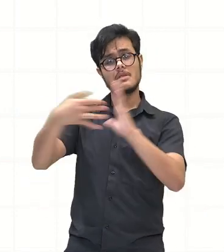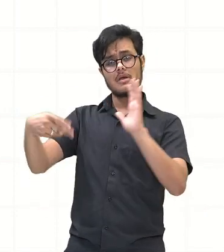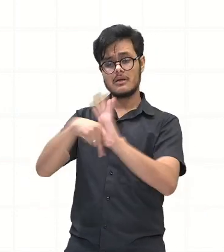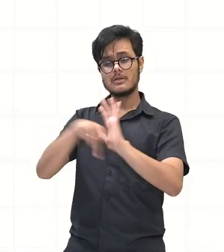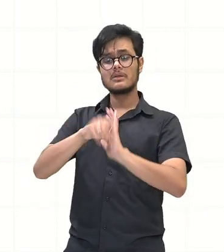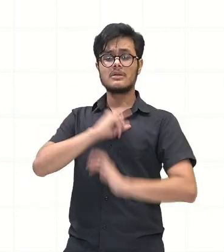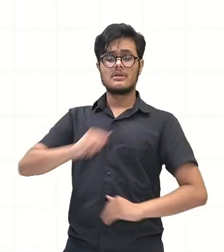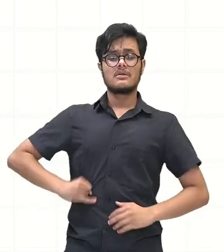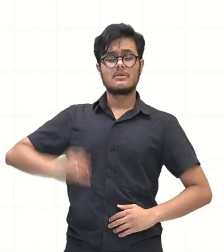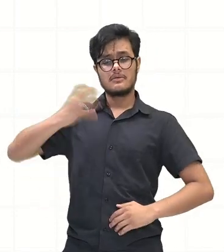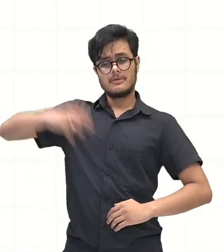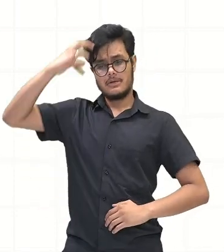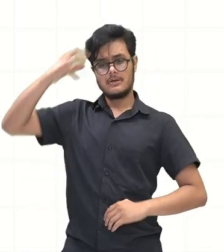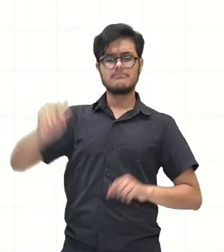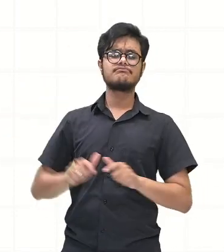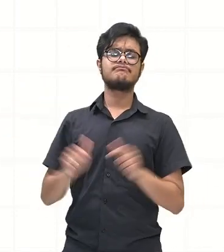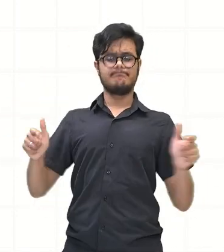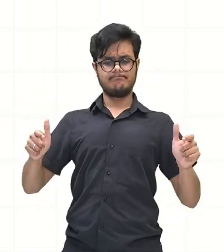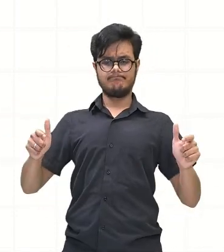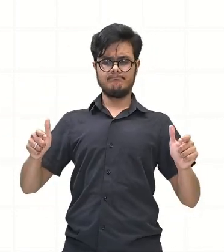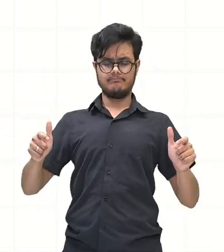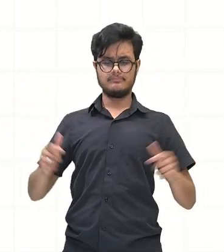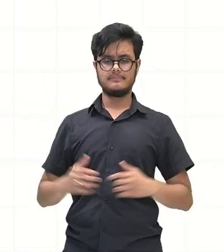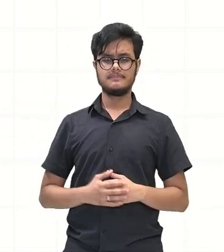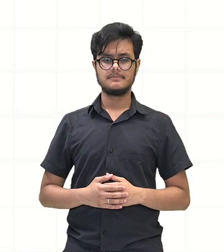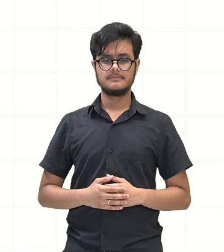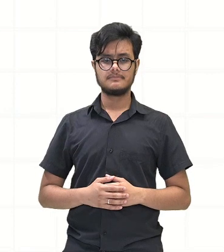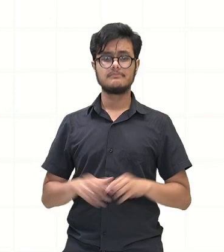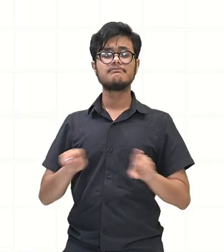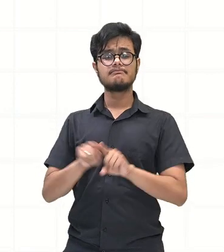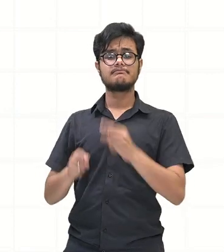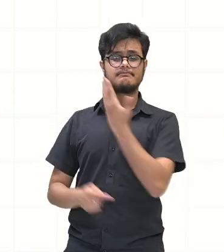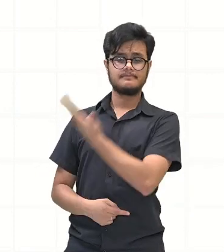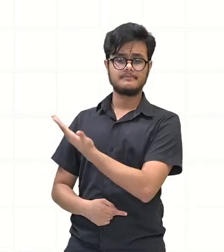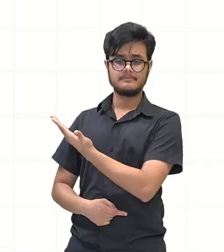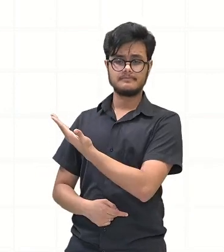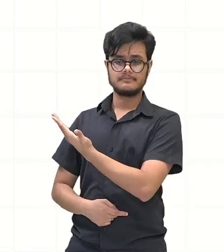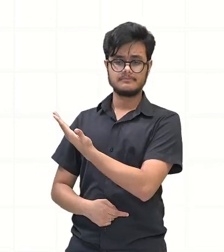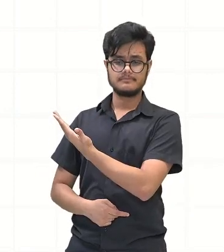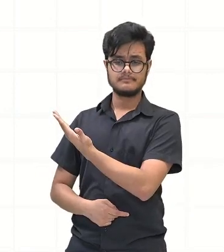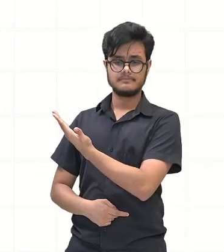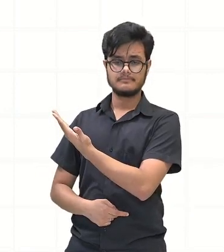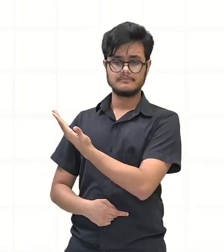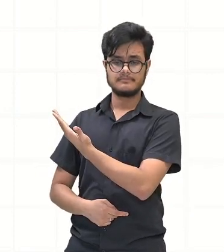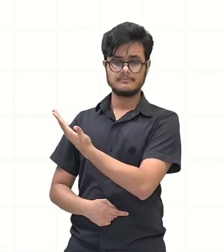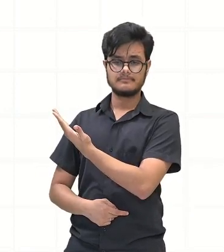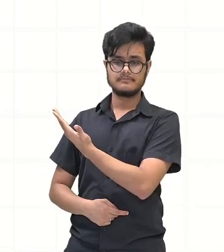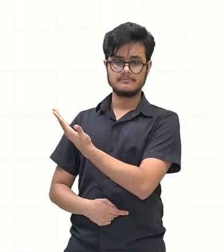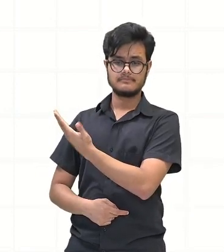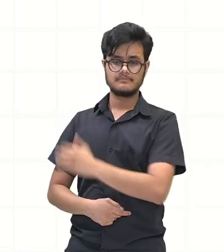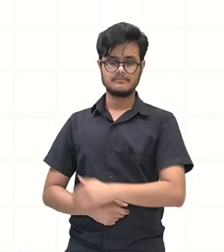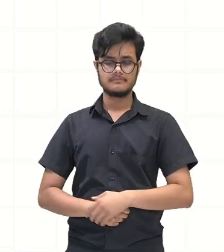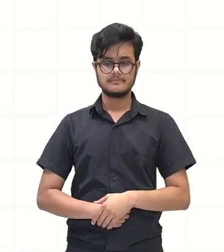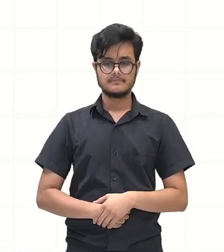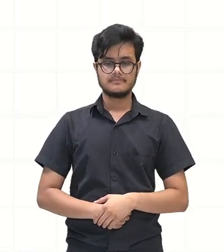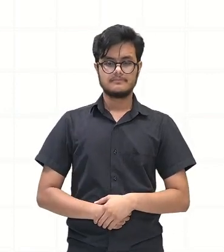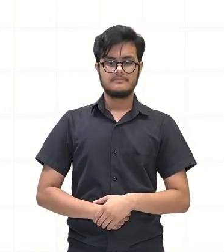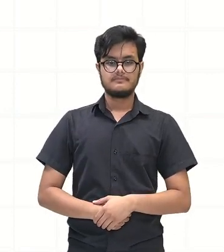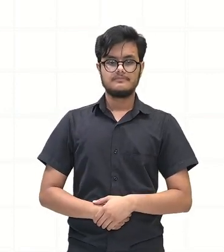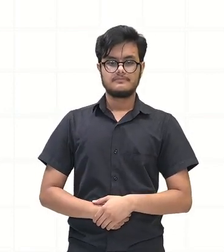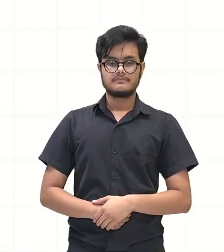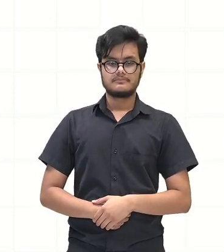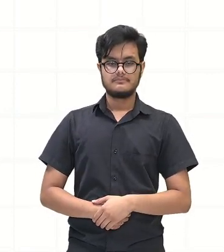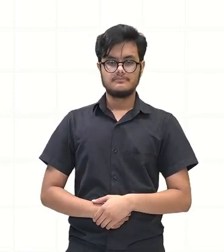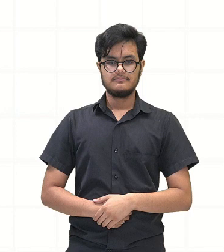características, né, de um grande império. Temos a Núbia, Axum, Etiópia,